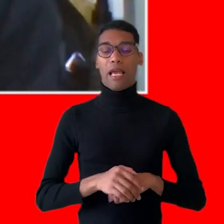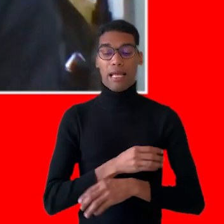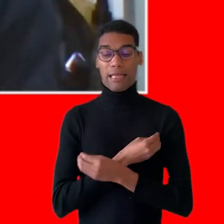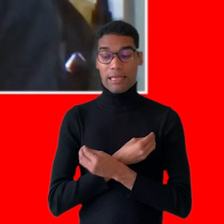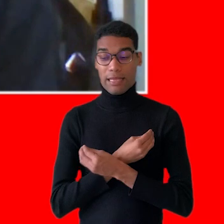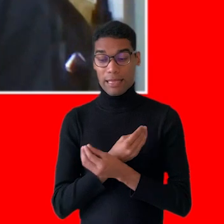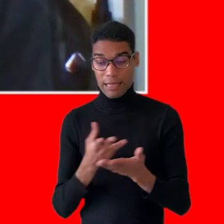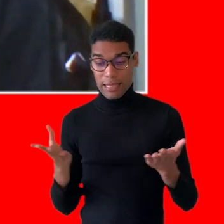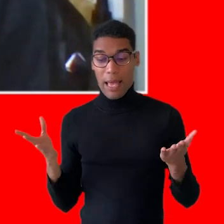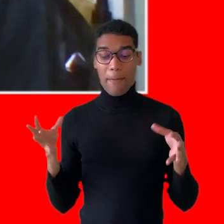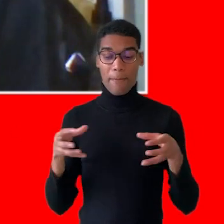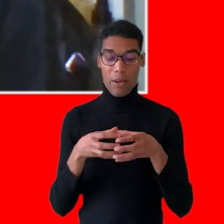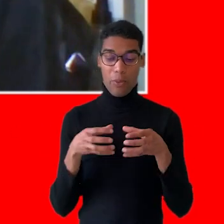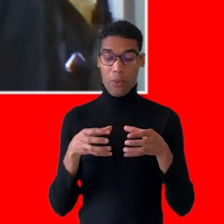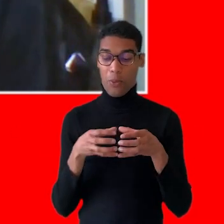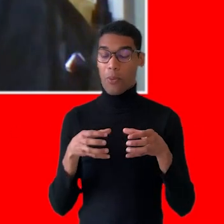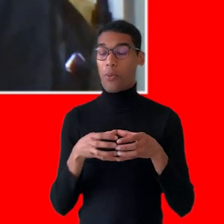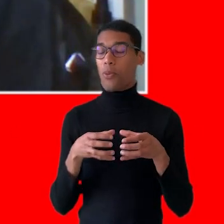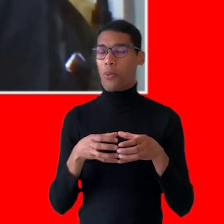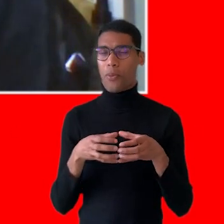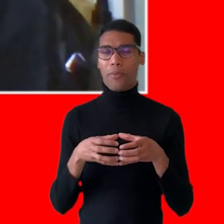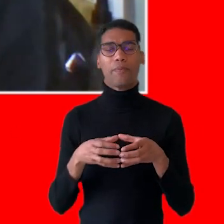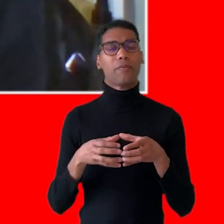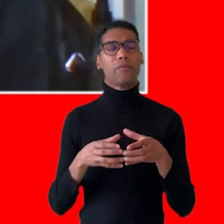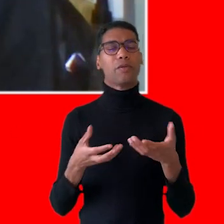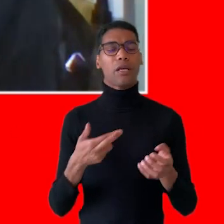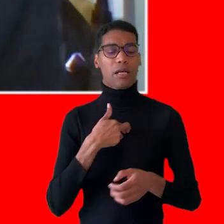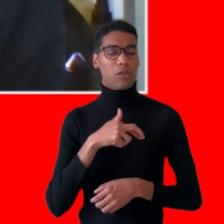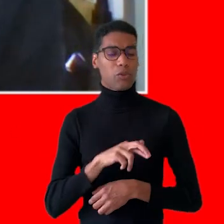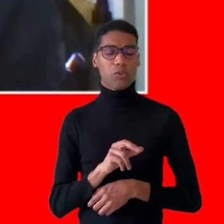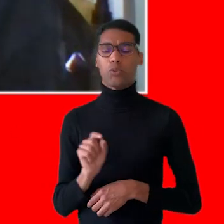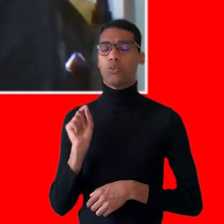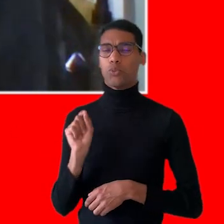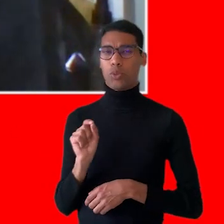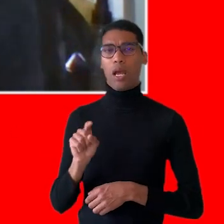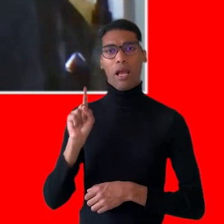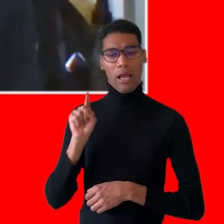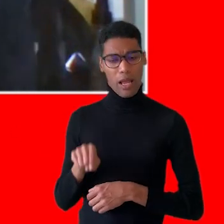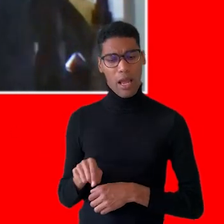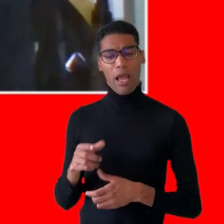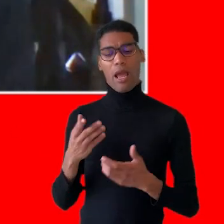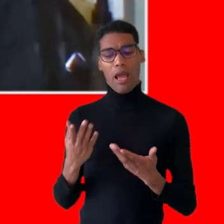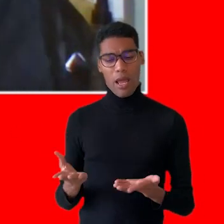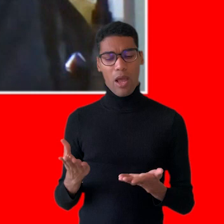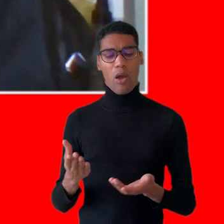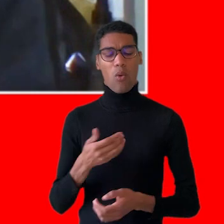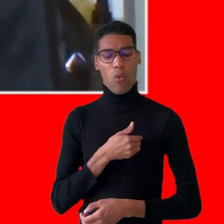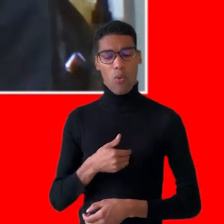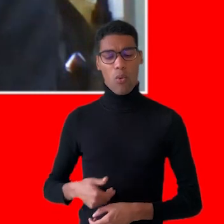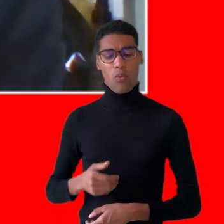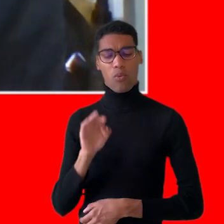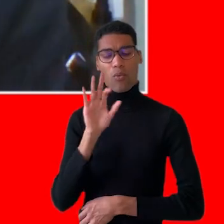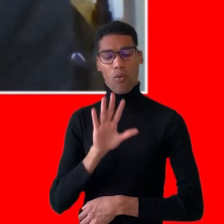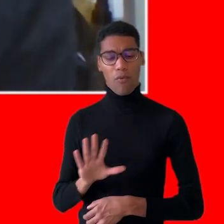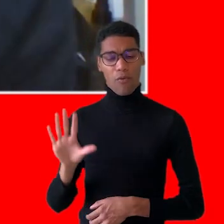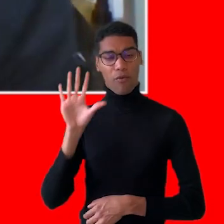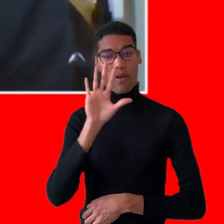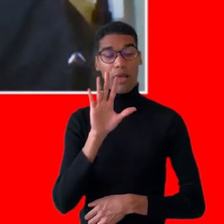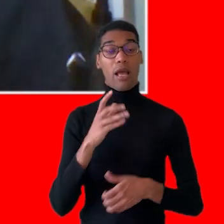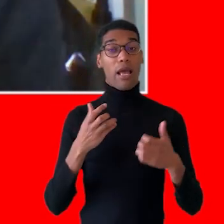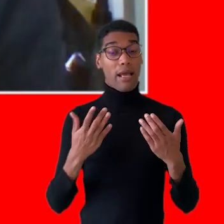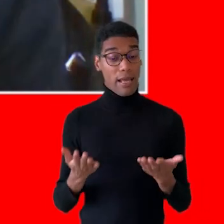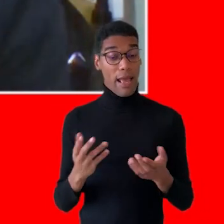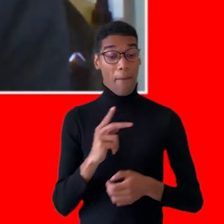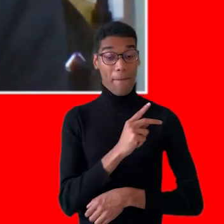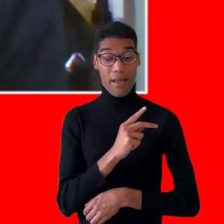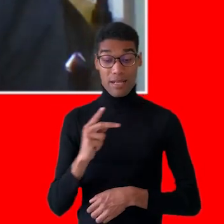para grupos religiosos é o governo federal. É a presidência da República, em última